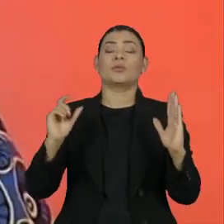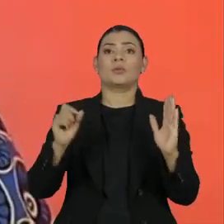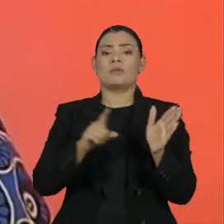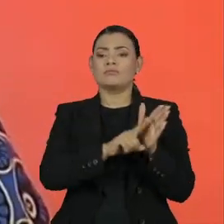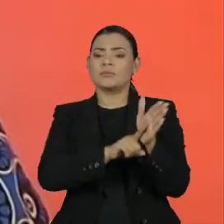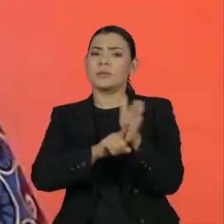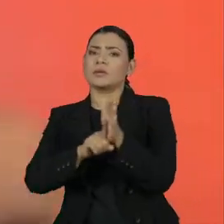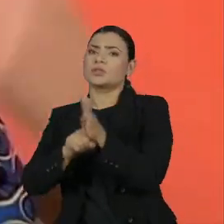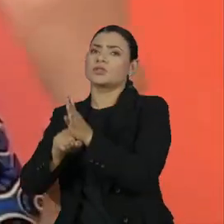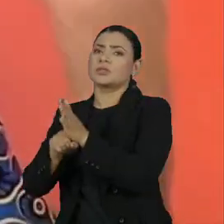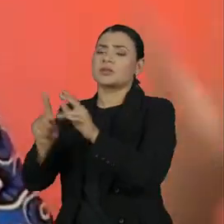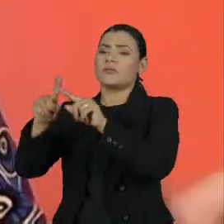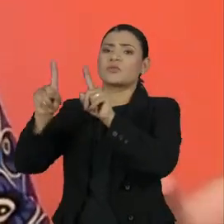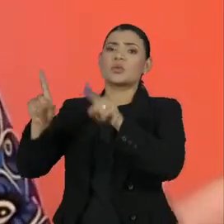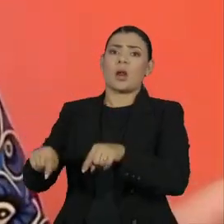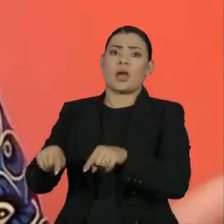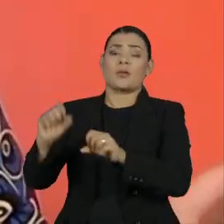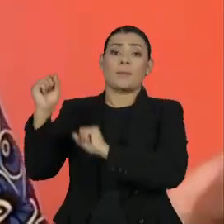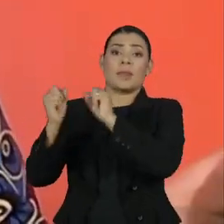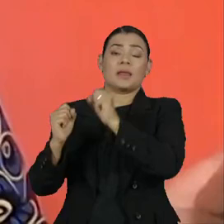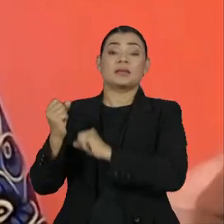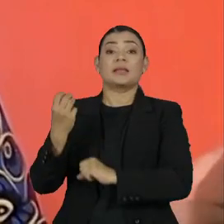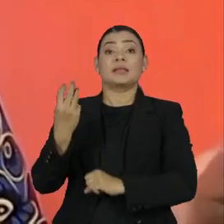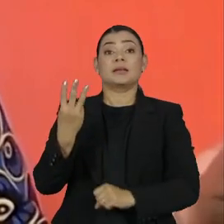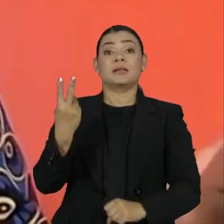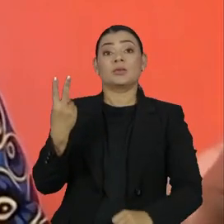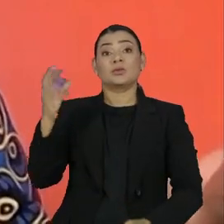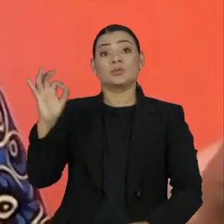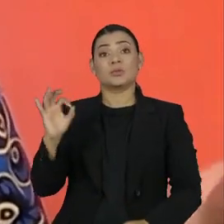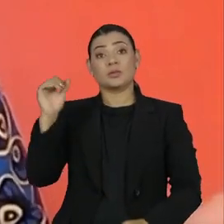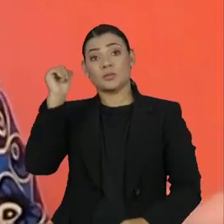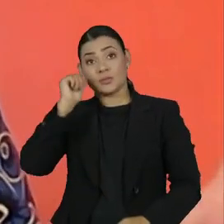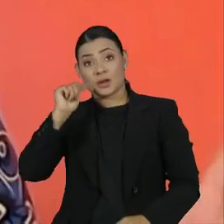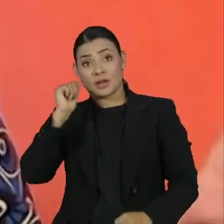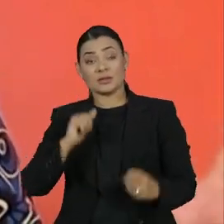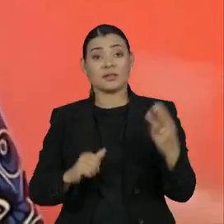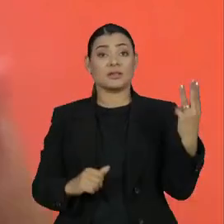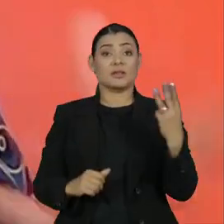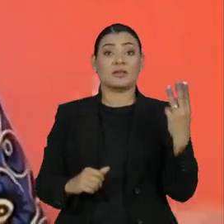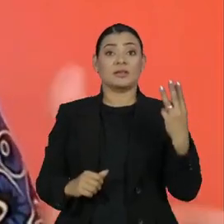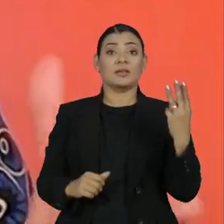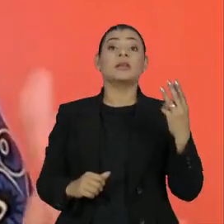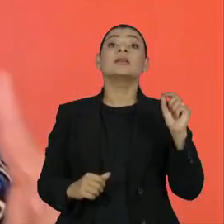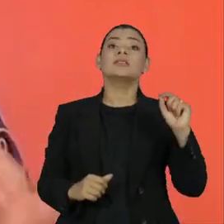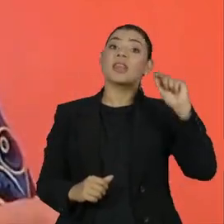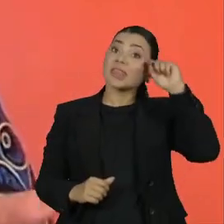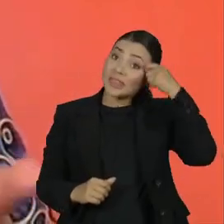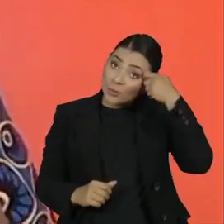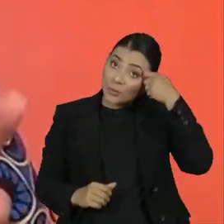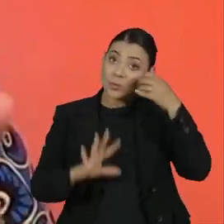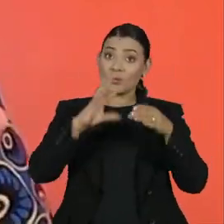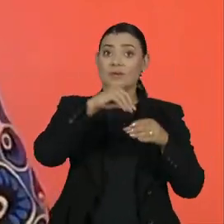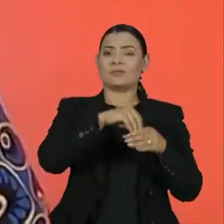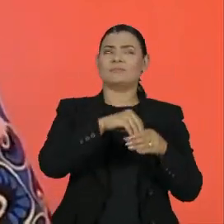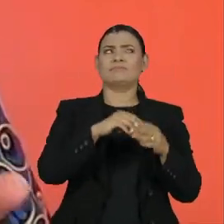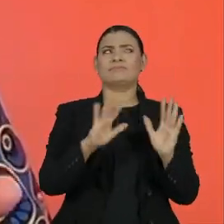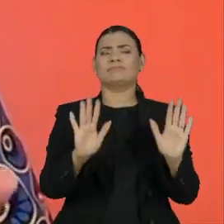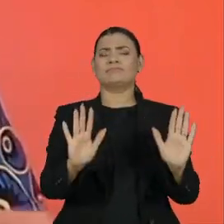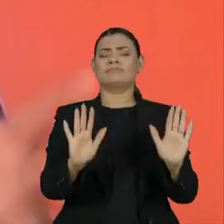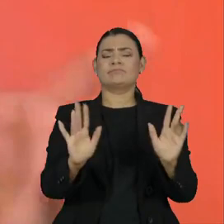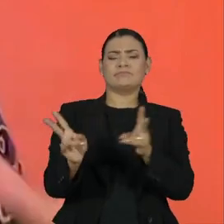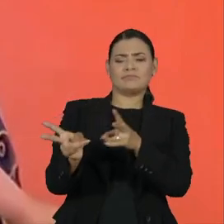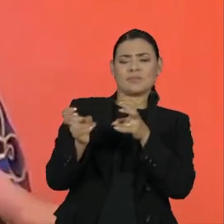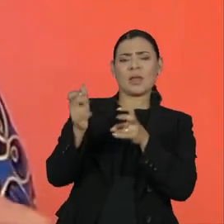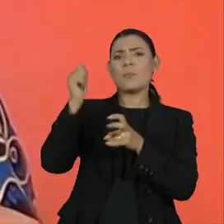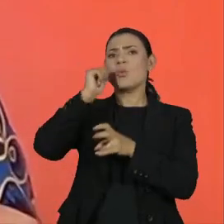no quadro funcional a gente tem 32% de mulheres e 33% de negros no quadro funcional. Quando a gente olha